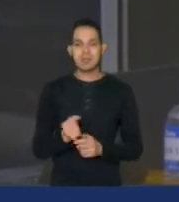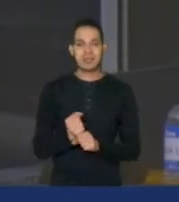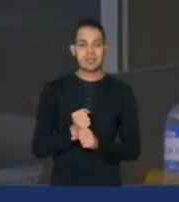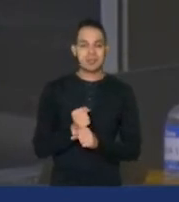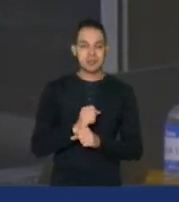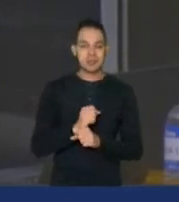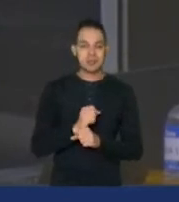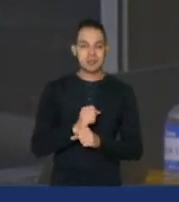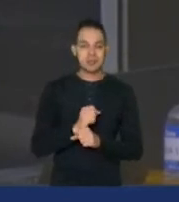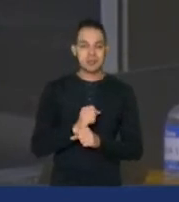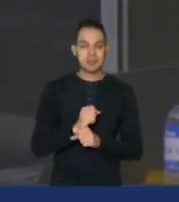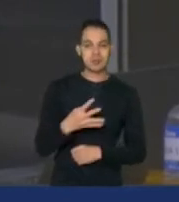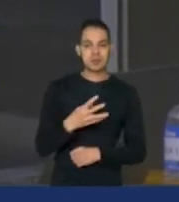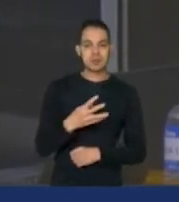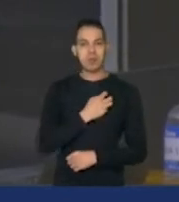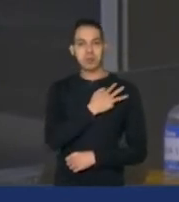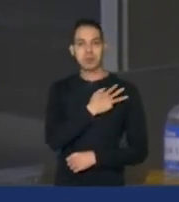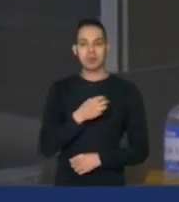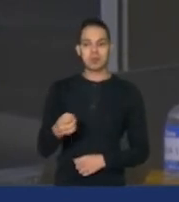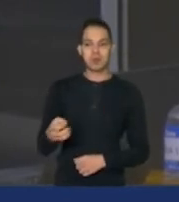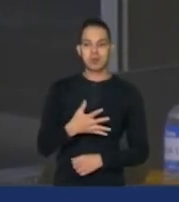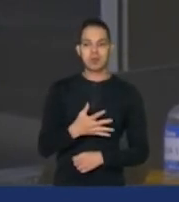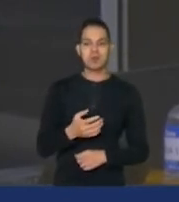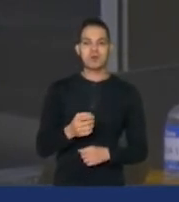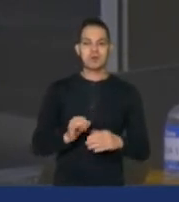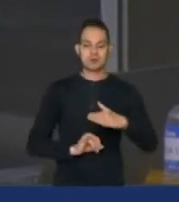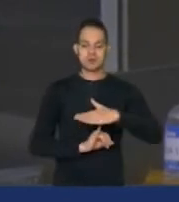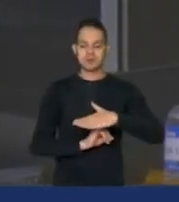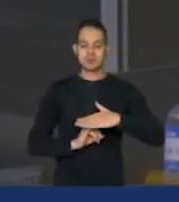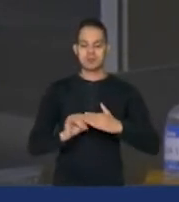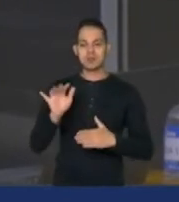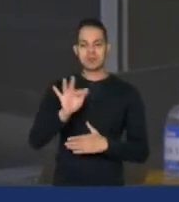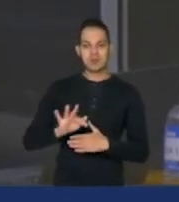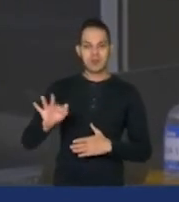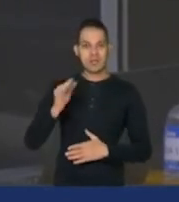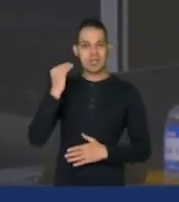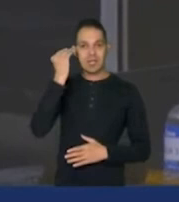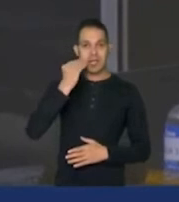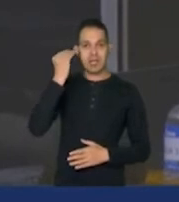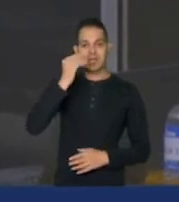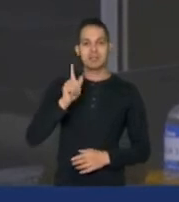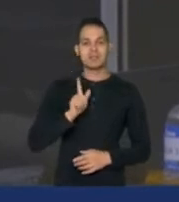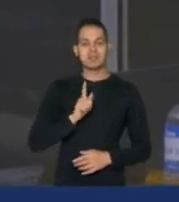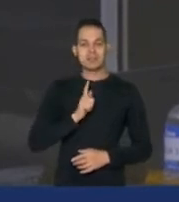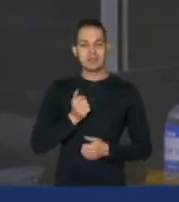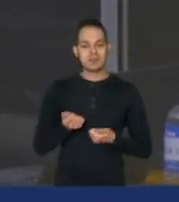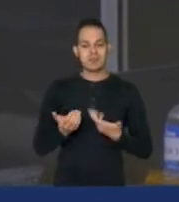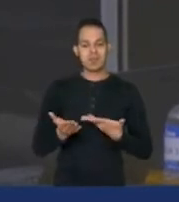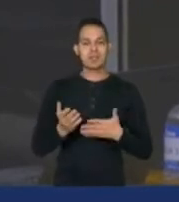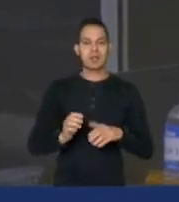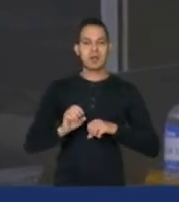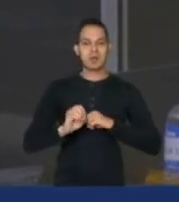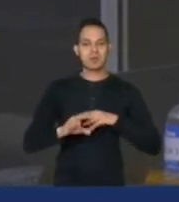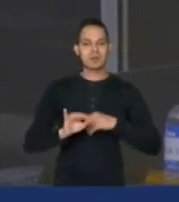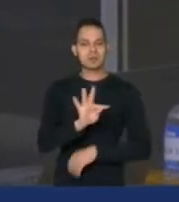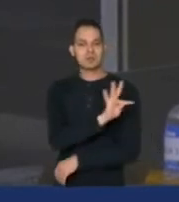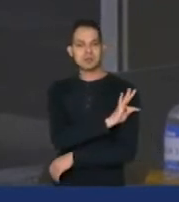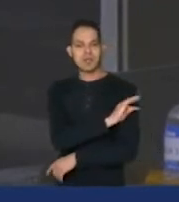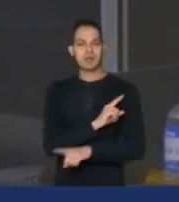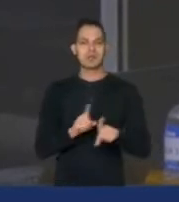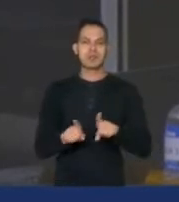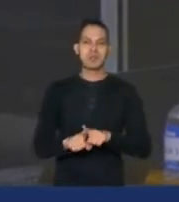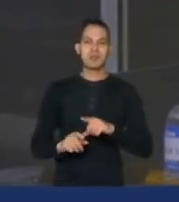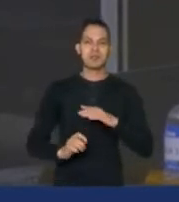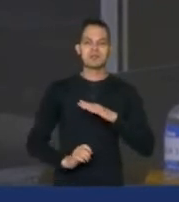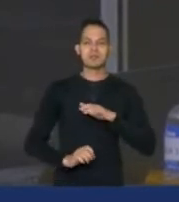do novo ensino médio. São justamente os institutos federais que têm a maior expertise para prover o ensino técnico, o ensino profissionalizante e garantir